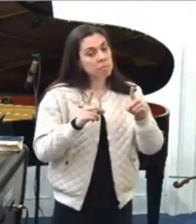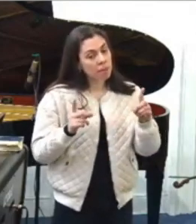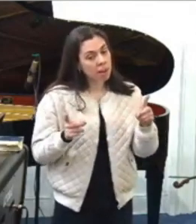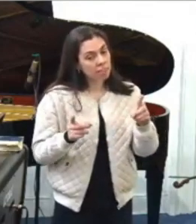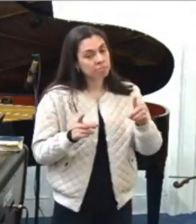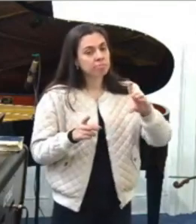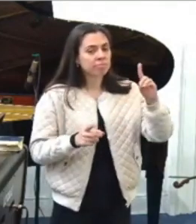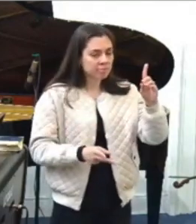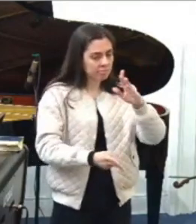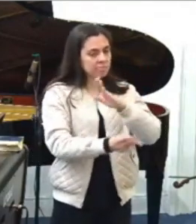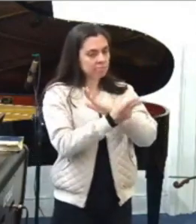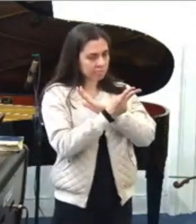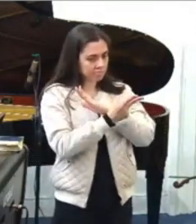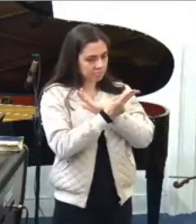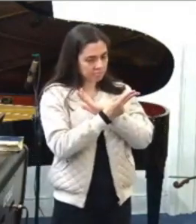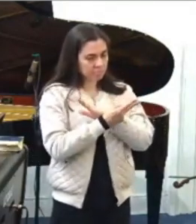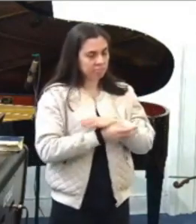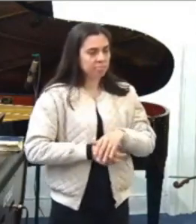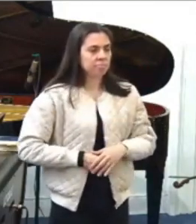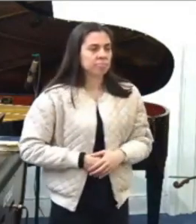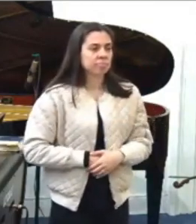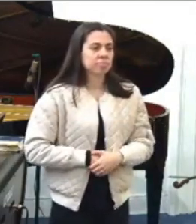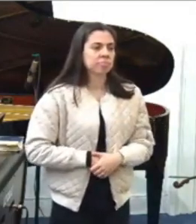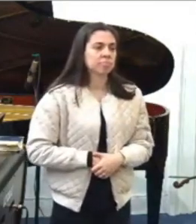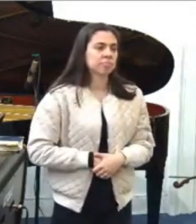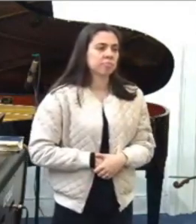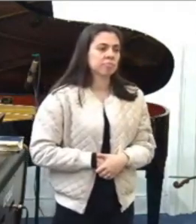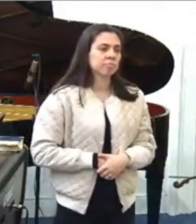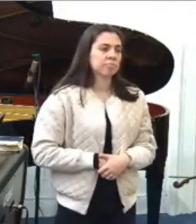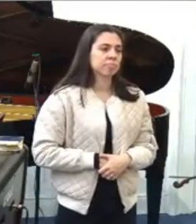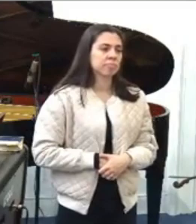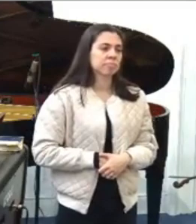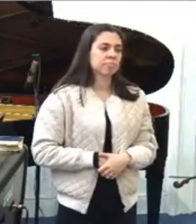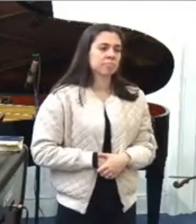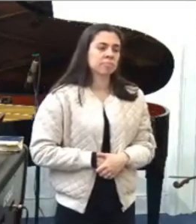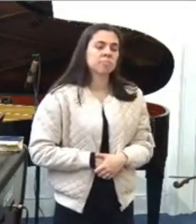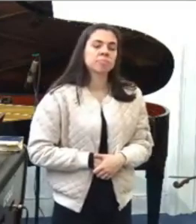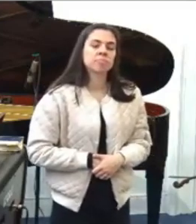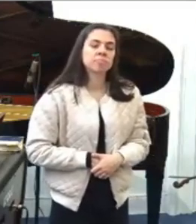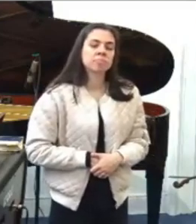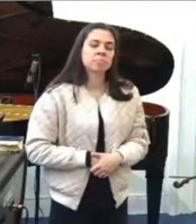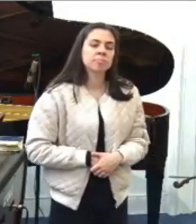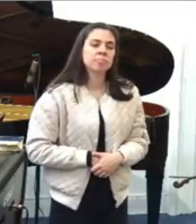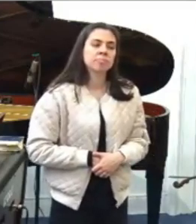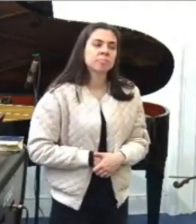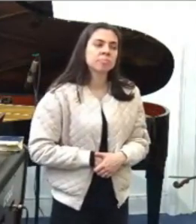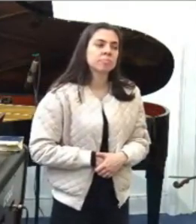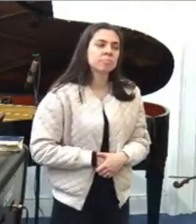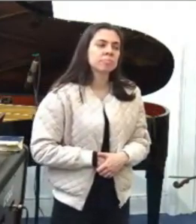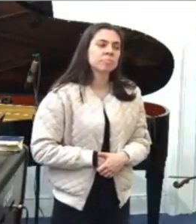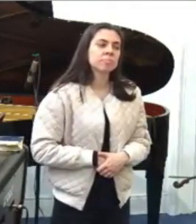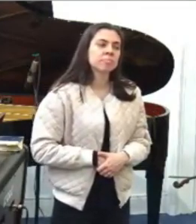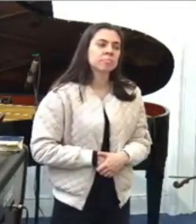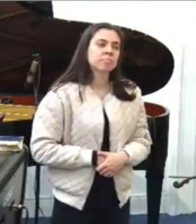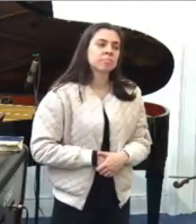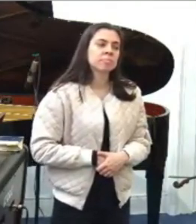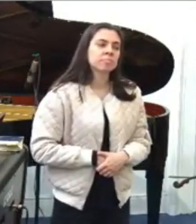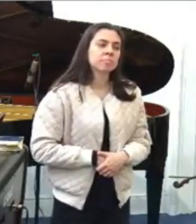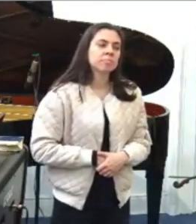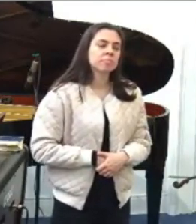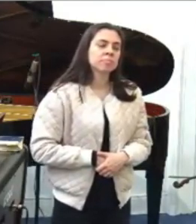protege. Por que o Senhor protege? Porque a imagem que nós temos da mulher aqui é uma